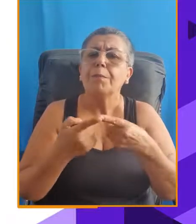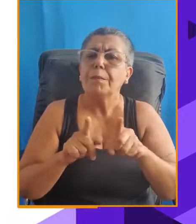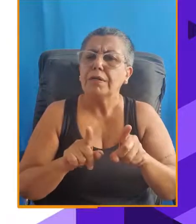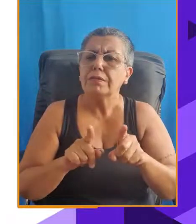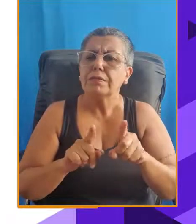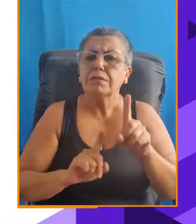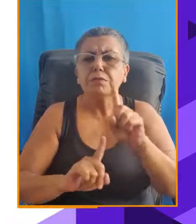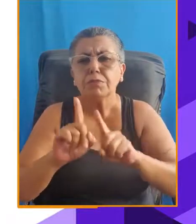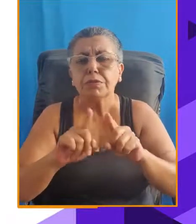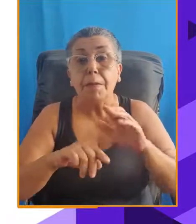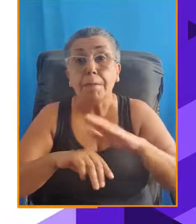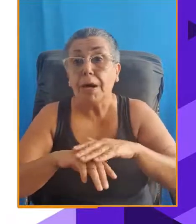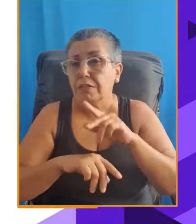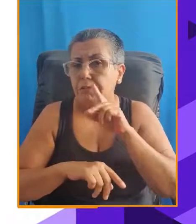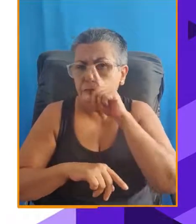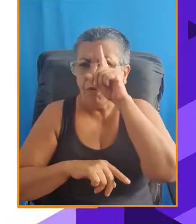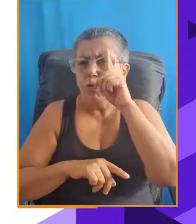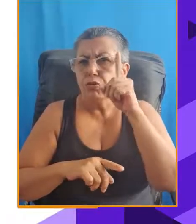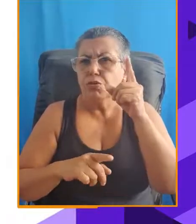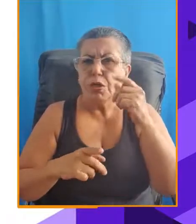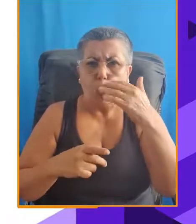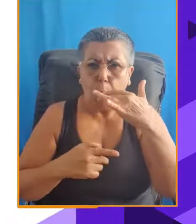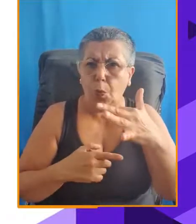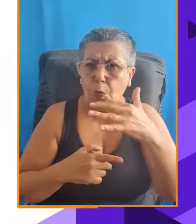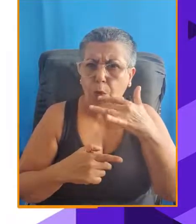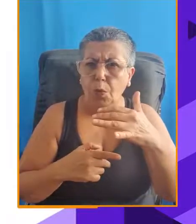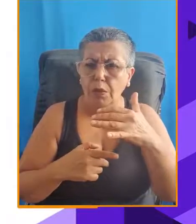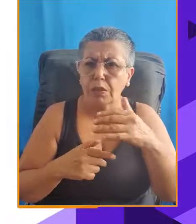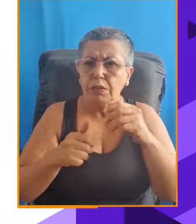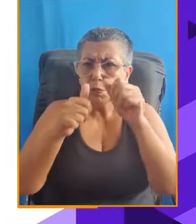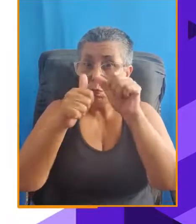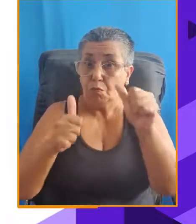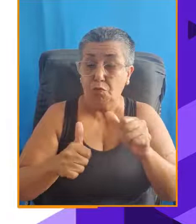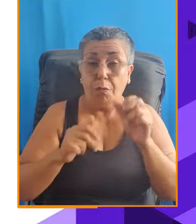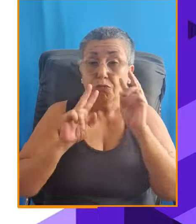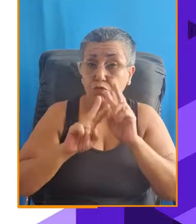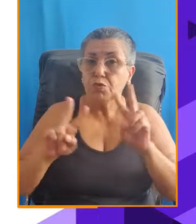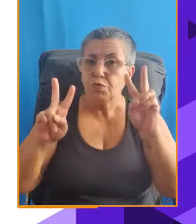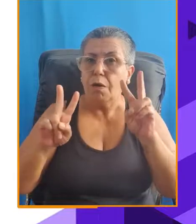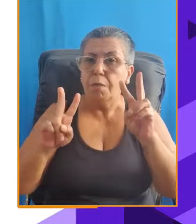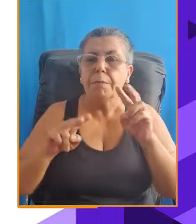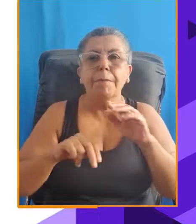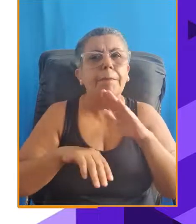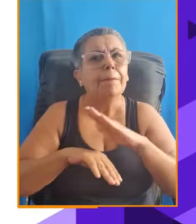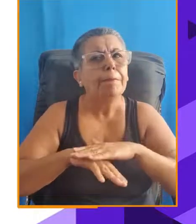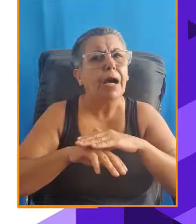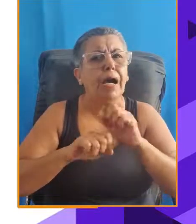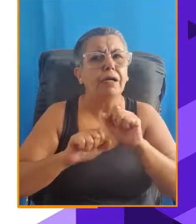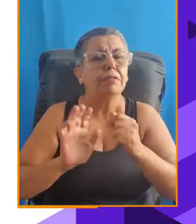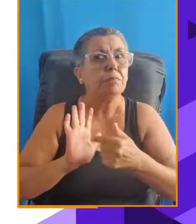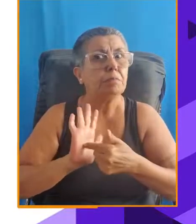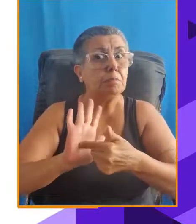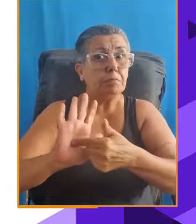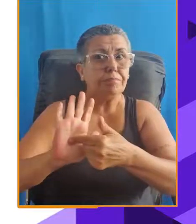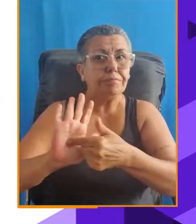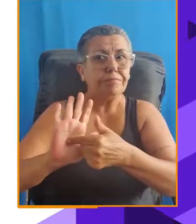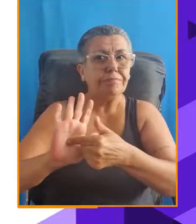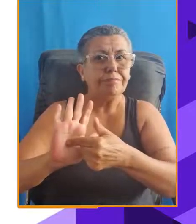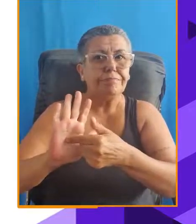lado, quanto mais intensa e saturada a coloração de uma forma visual, mais expressa estará a